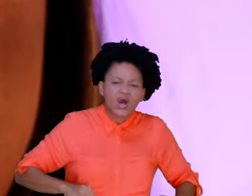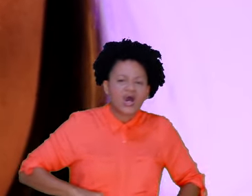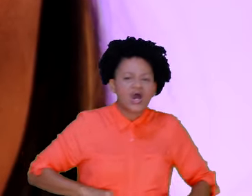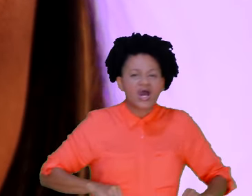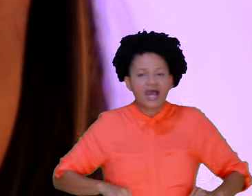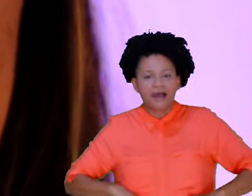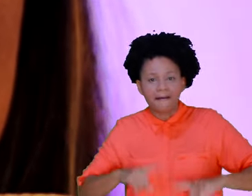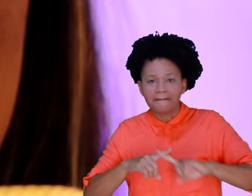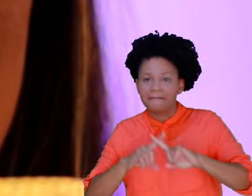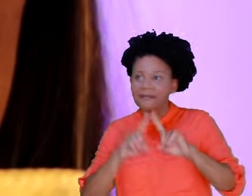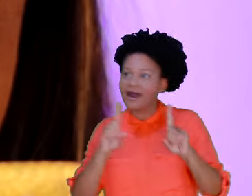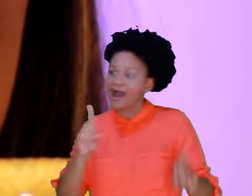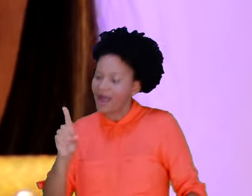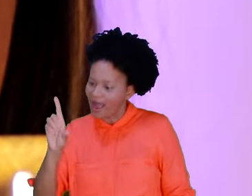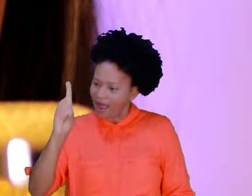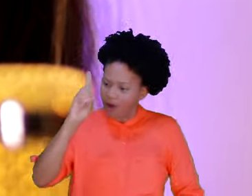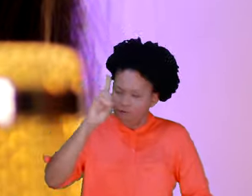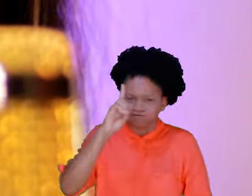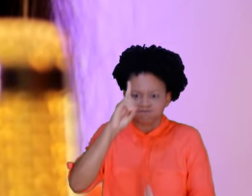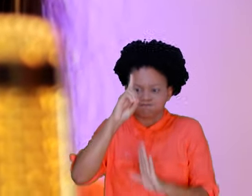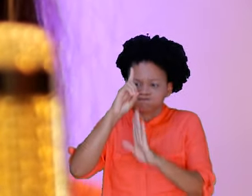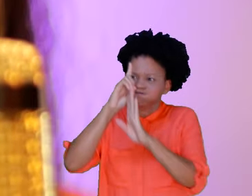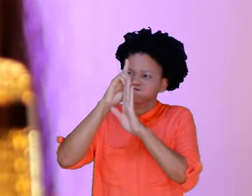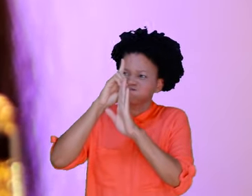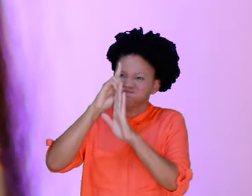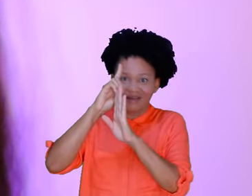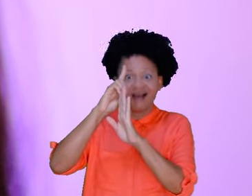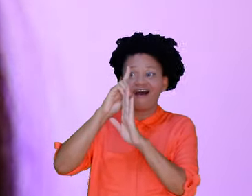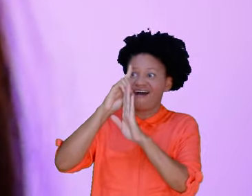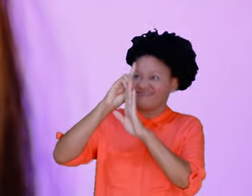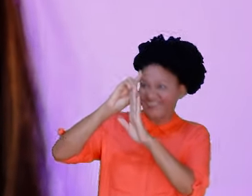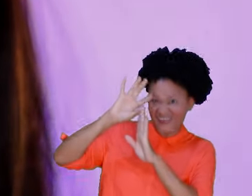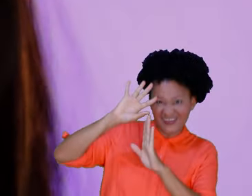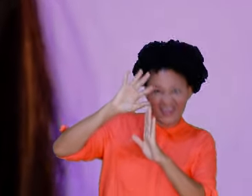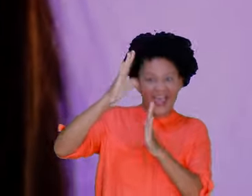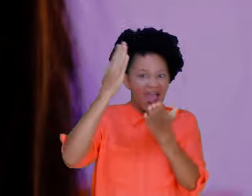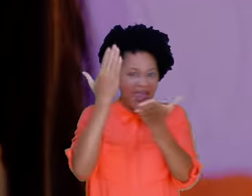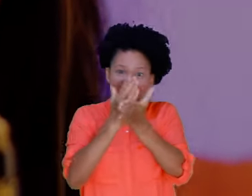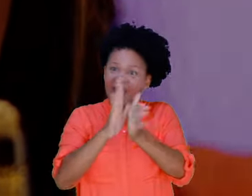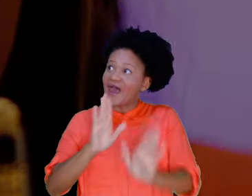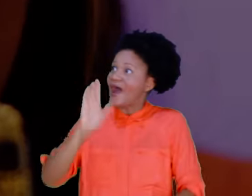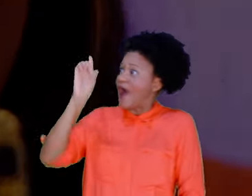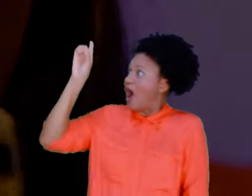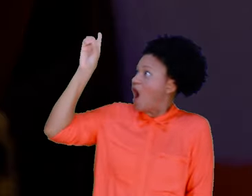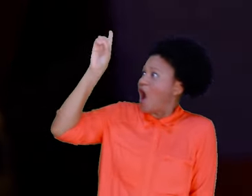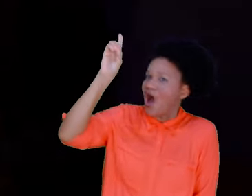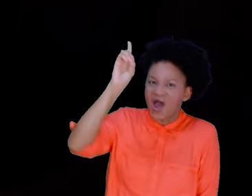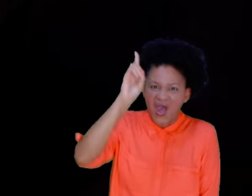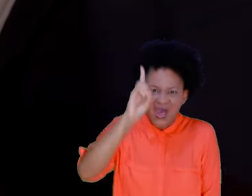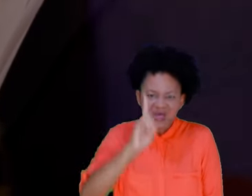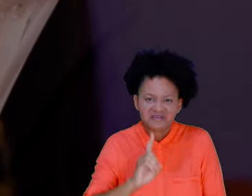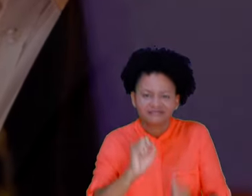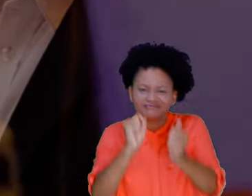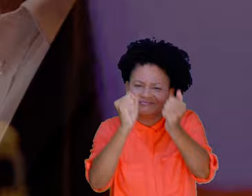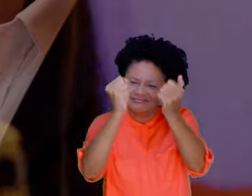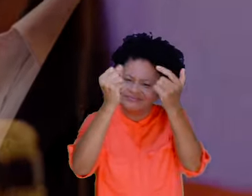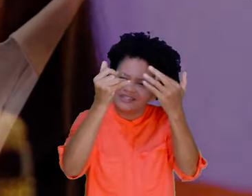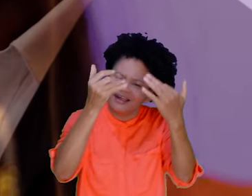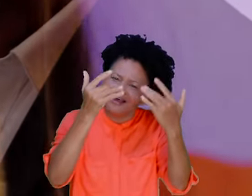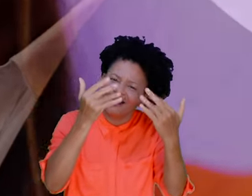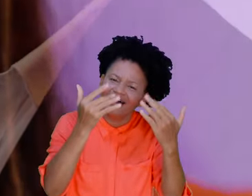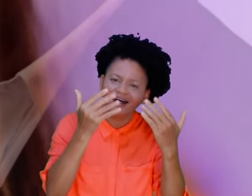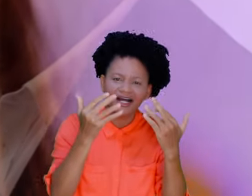Mas o silêncio decidi quebrar. Hoje desci só pra te